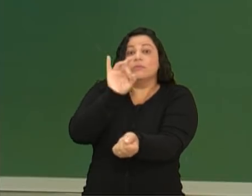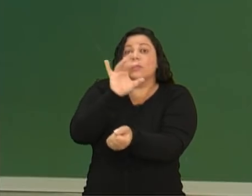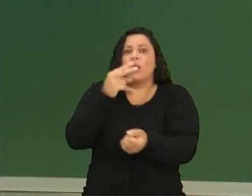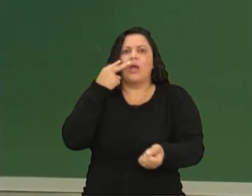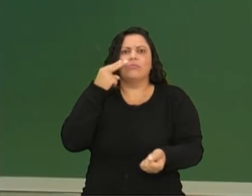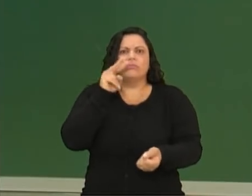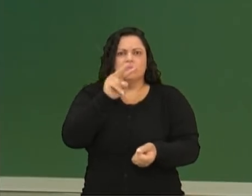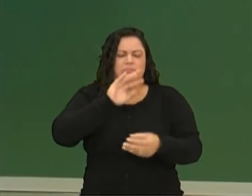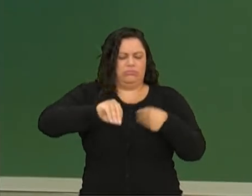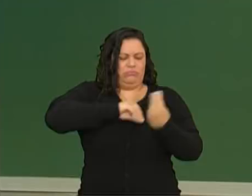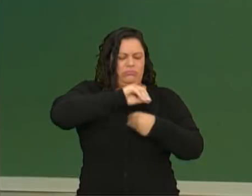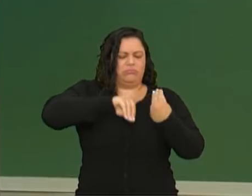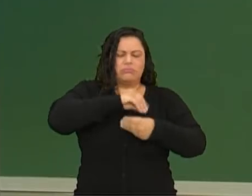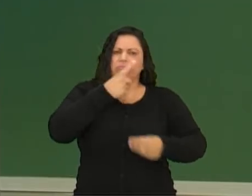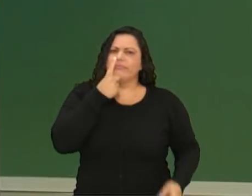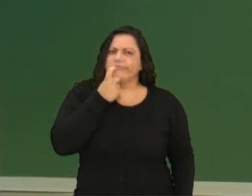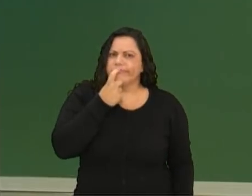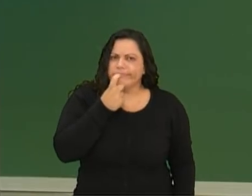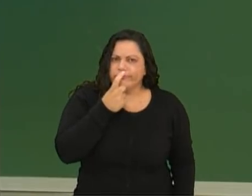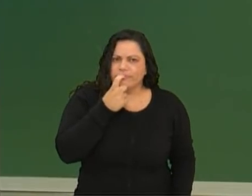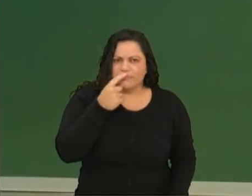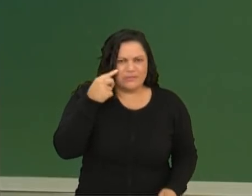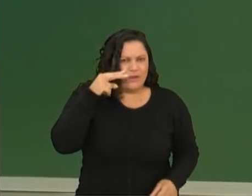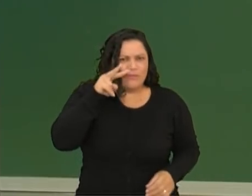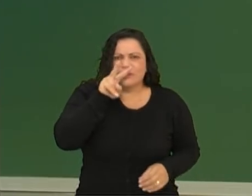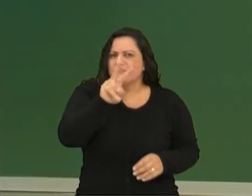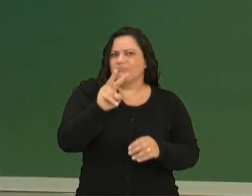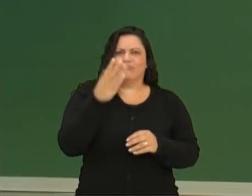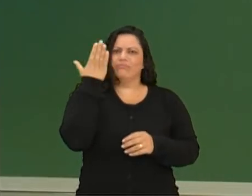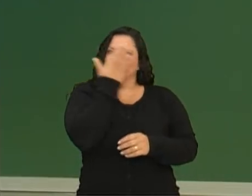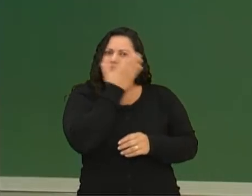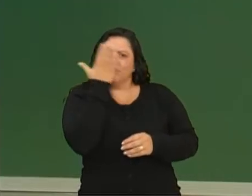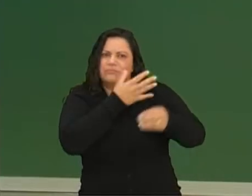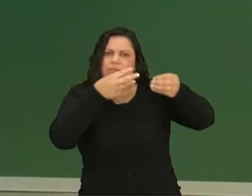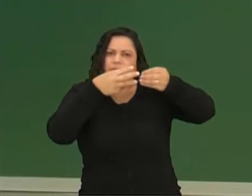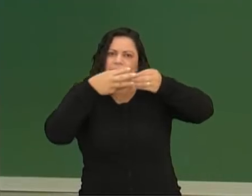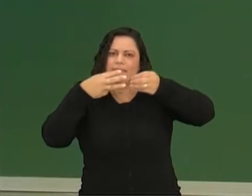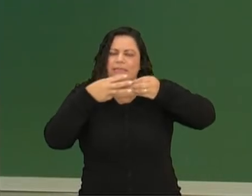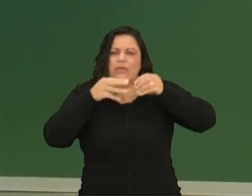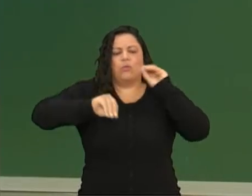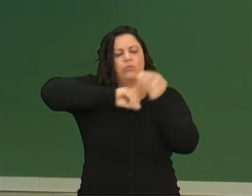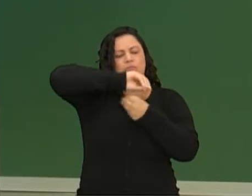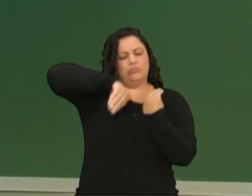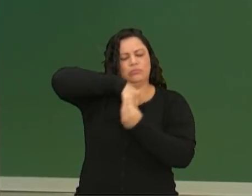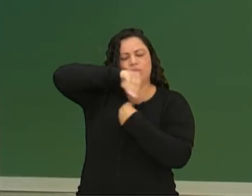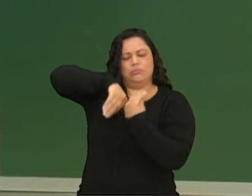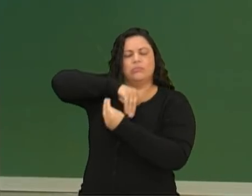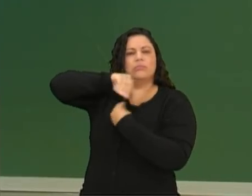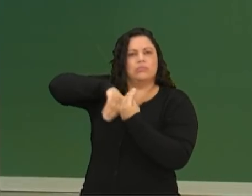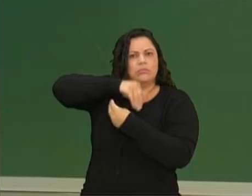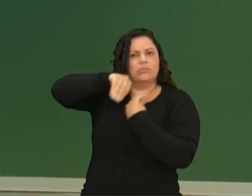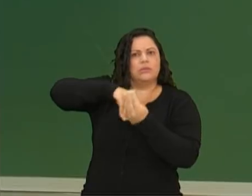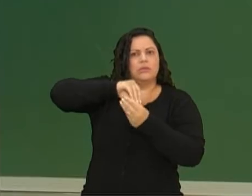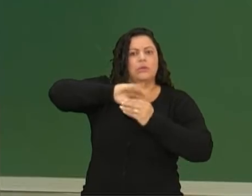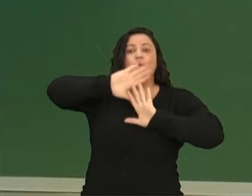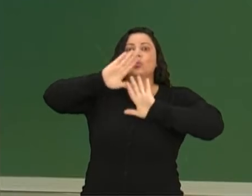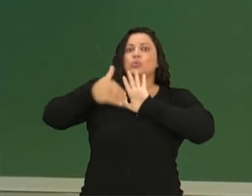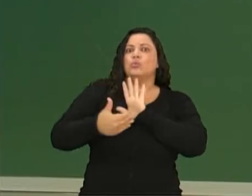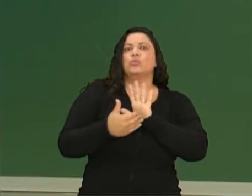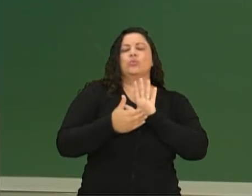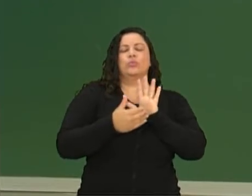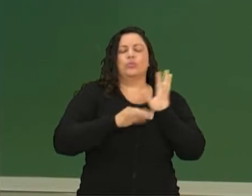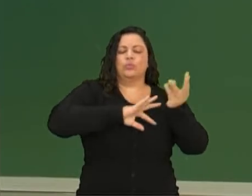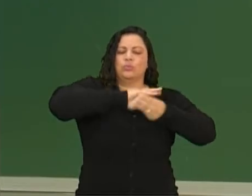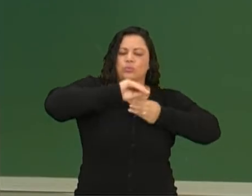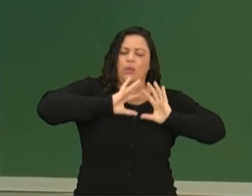vermelha. Você não consegue enxergar essas células, não é? Porque essa é uma mistura homogênea. É uma mistura onde tudo está bem